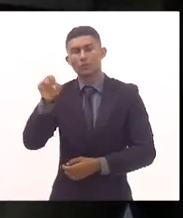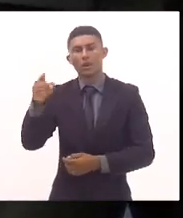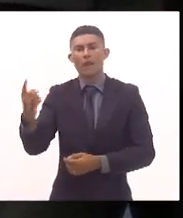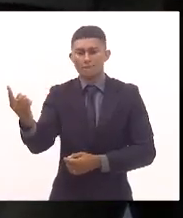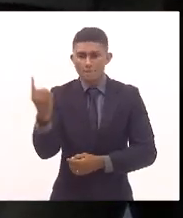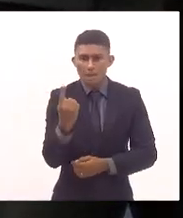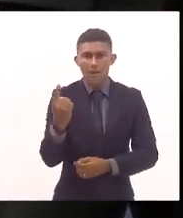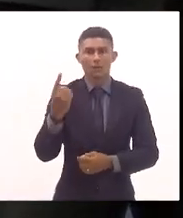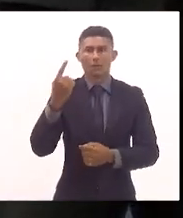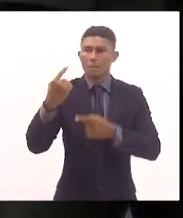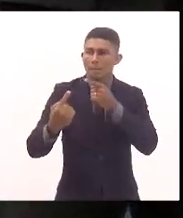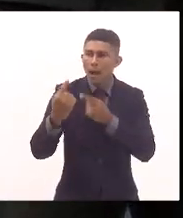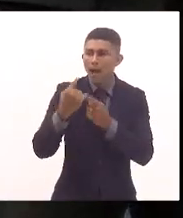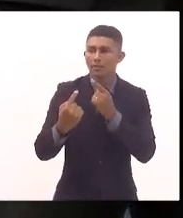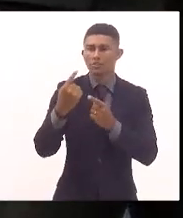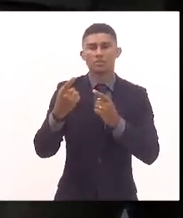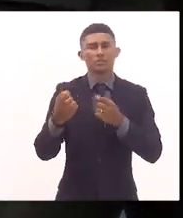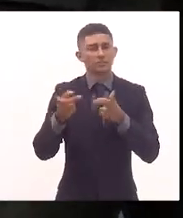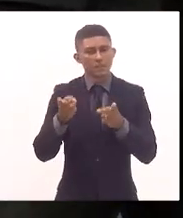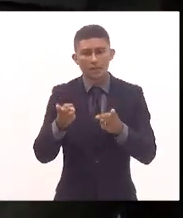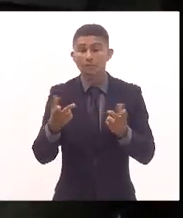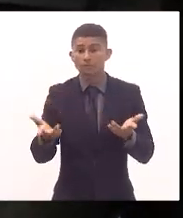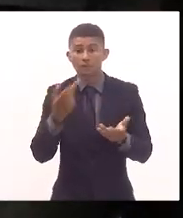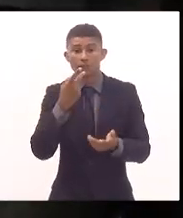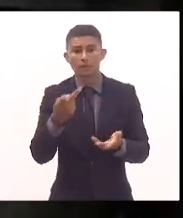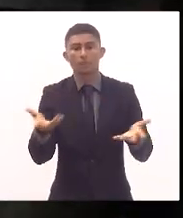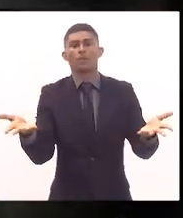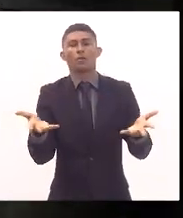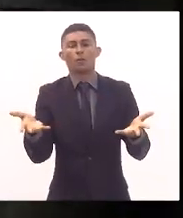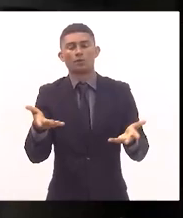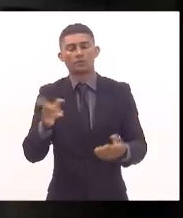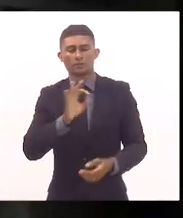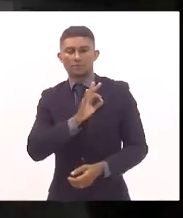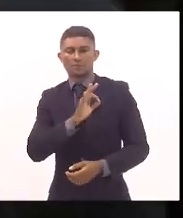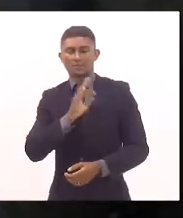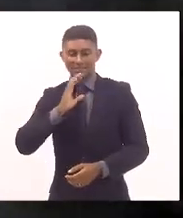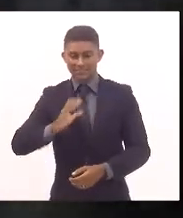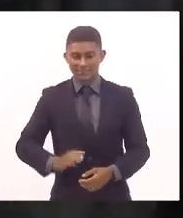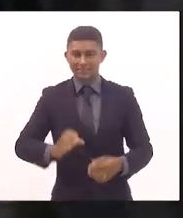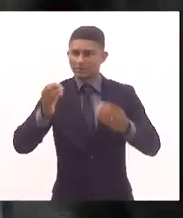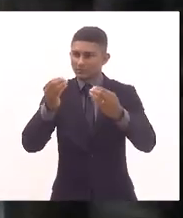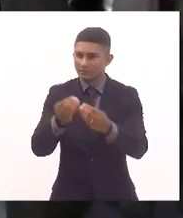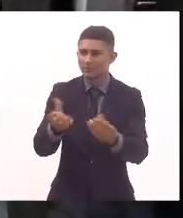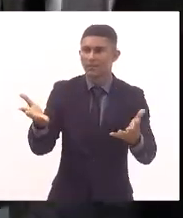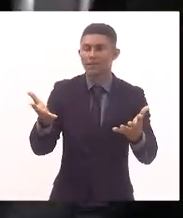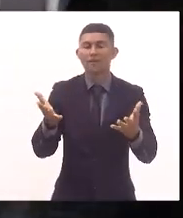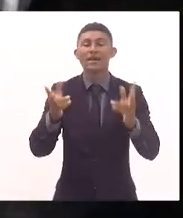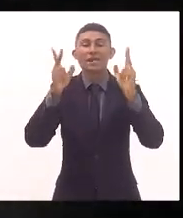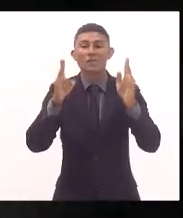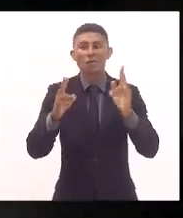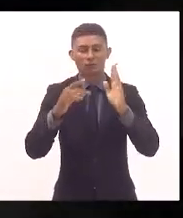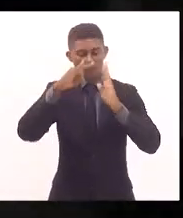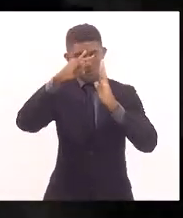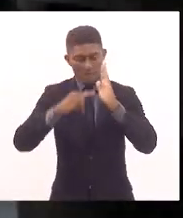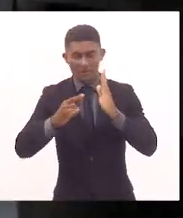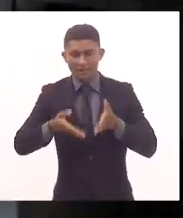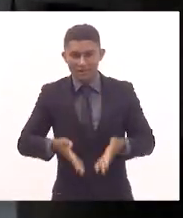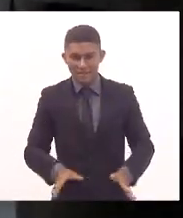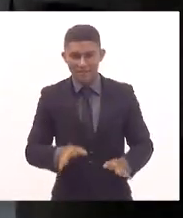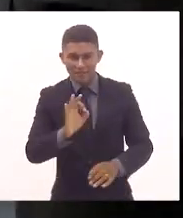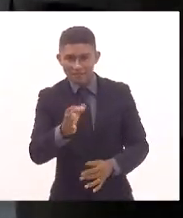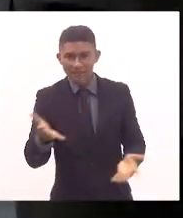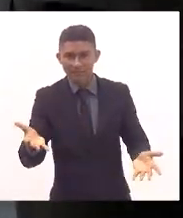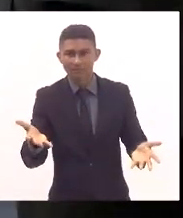debates, e dizer que hoje nós demos à Polícia Civil uma certidão de nascimento. E hoje a